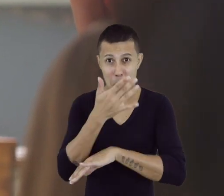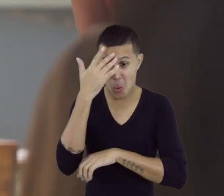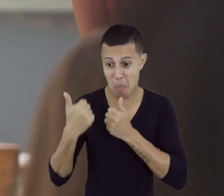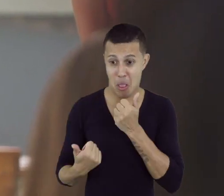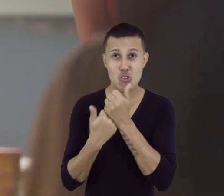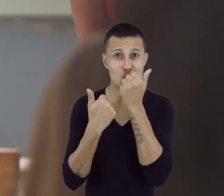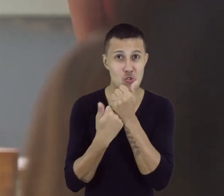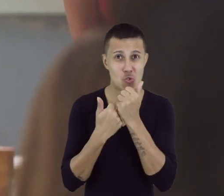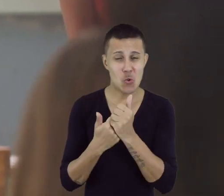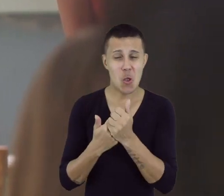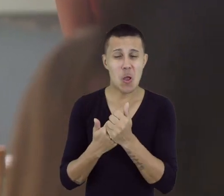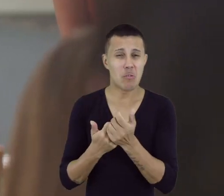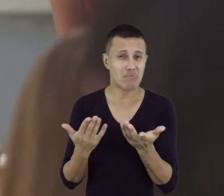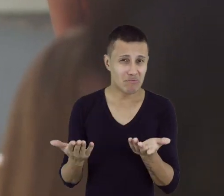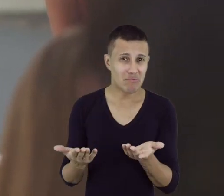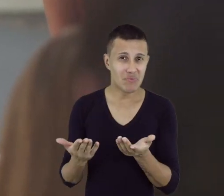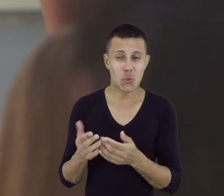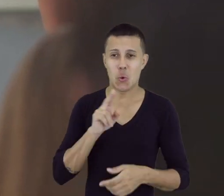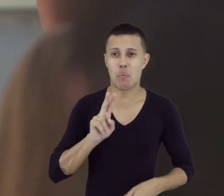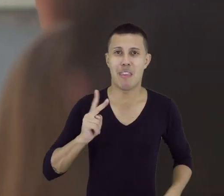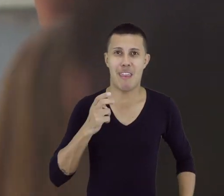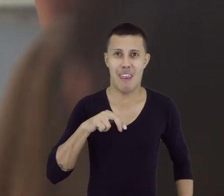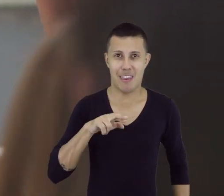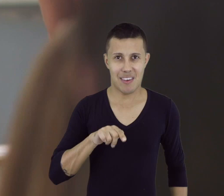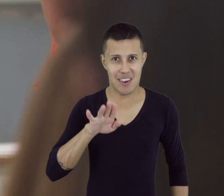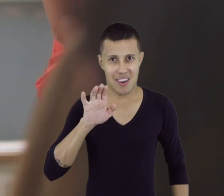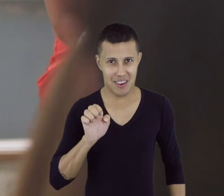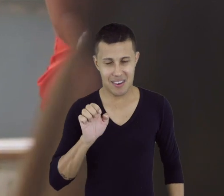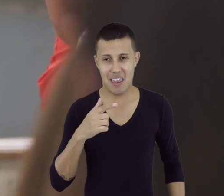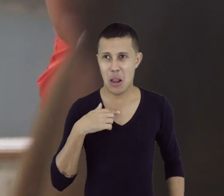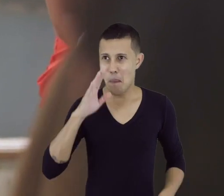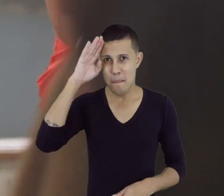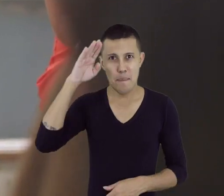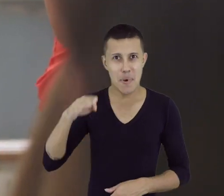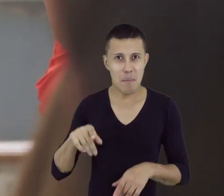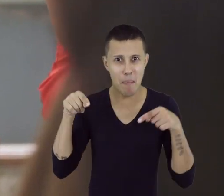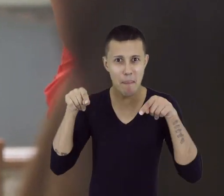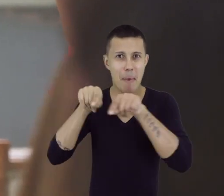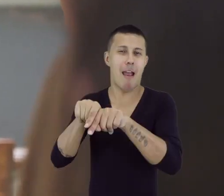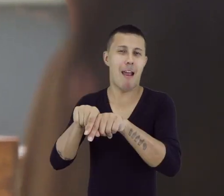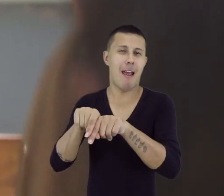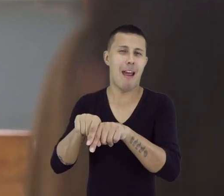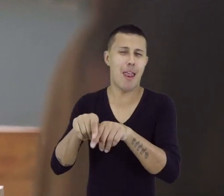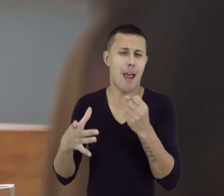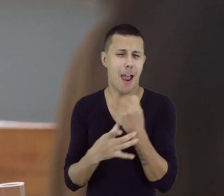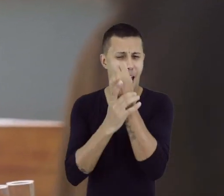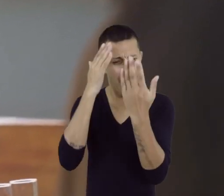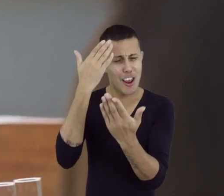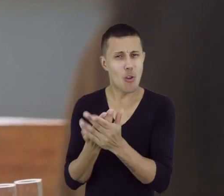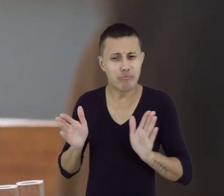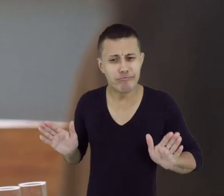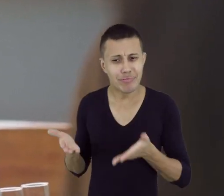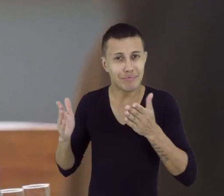conheci assim pela internet. O Henrique, ele foi talvez meu principal parceiro, né, a principal pessoa